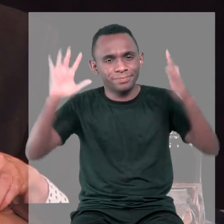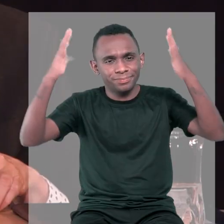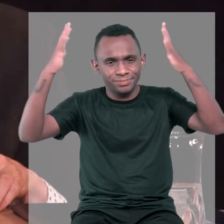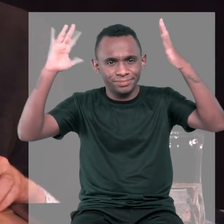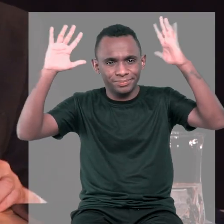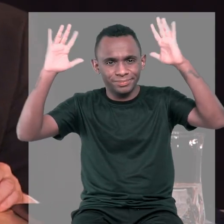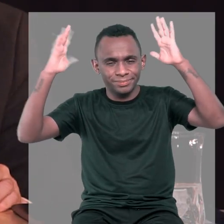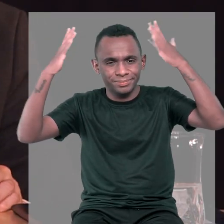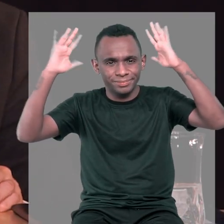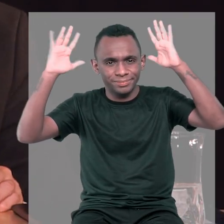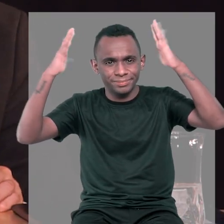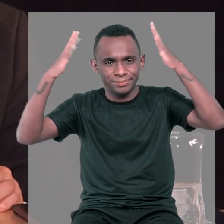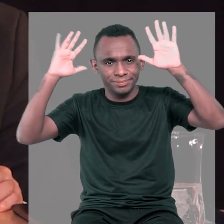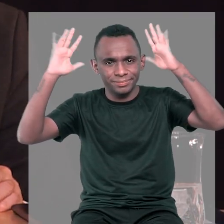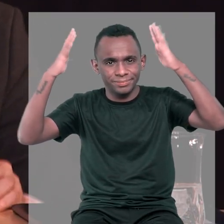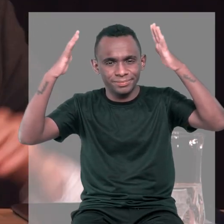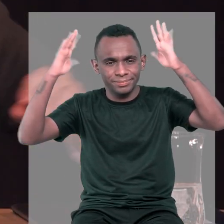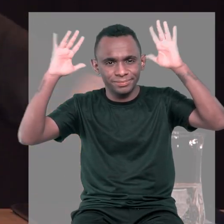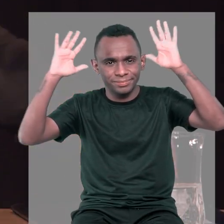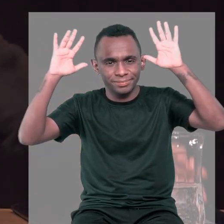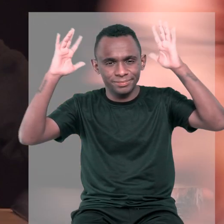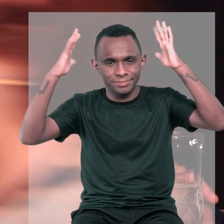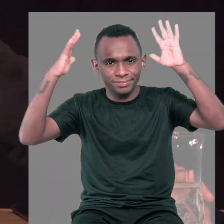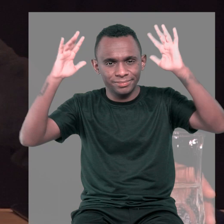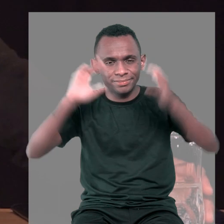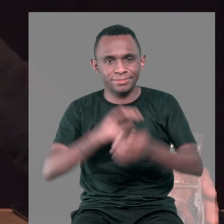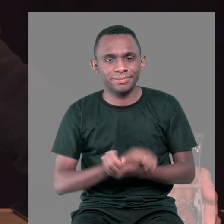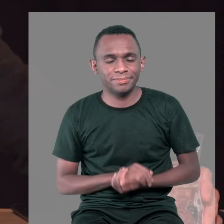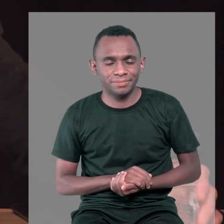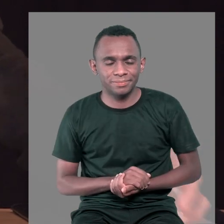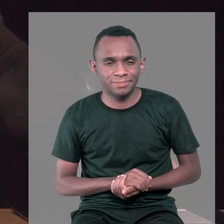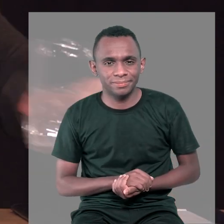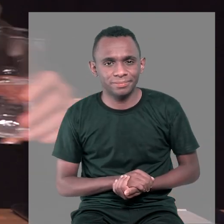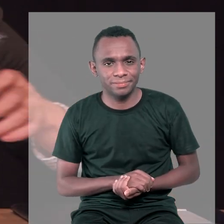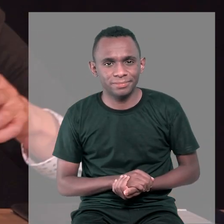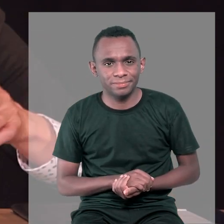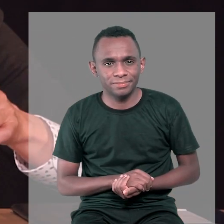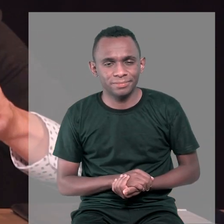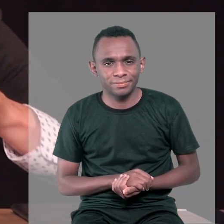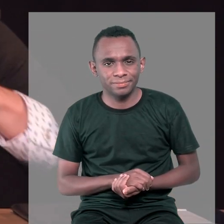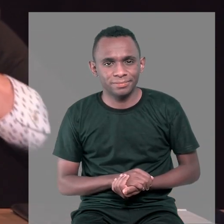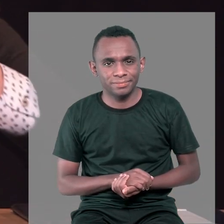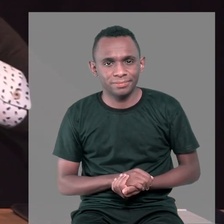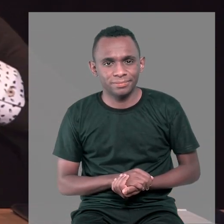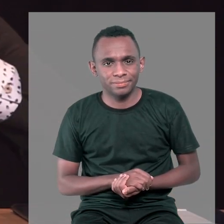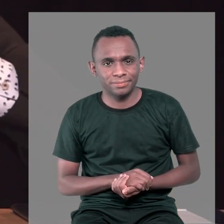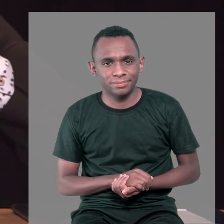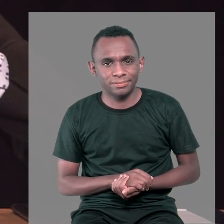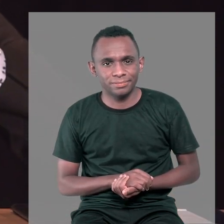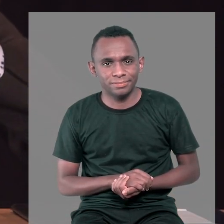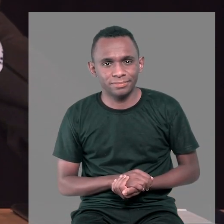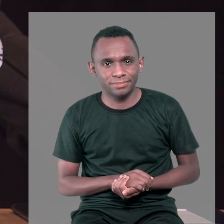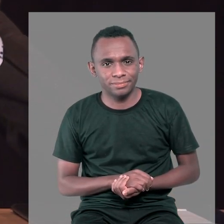Gente, vamos começar nas perguntas? Um homem recebe o microfone para fazer uma pergunta a Elton.